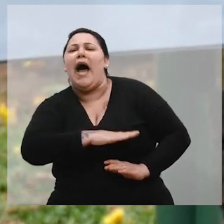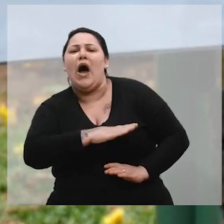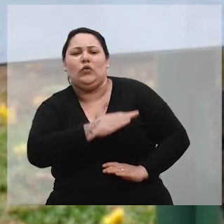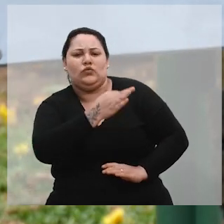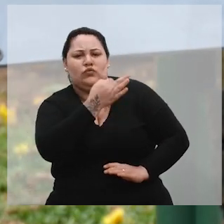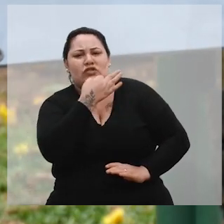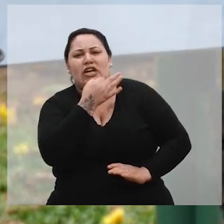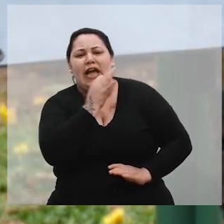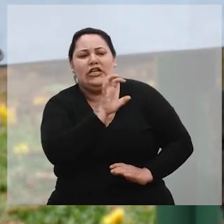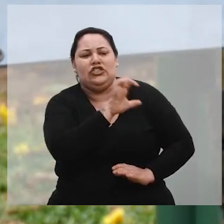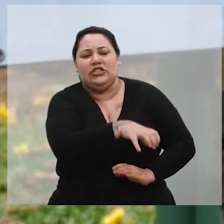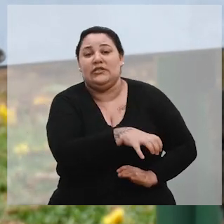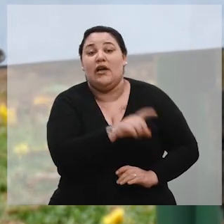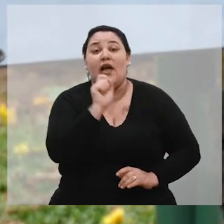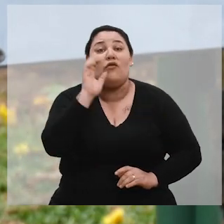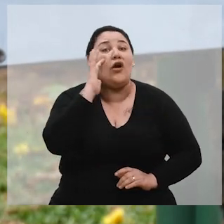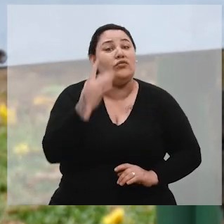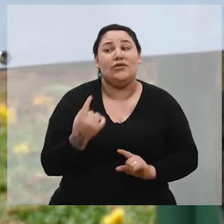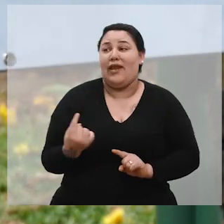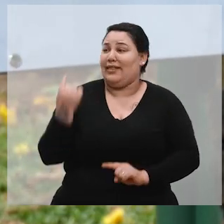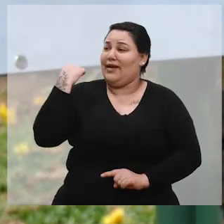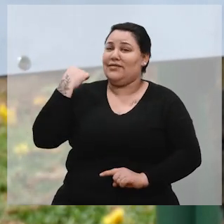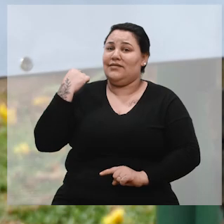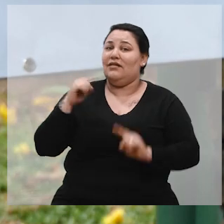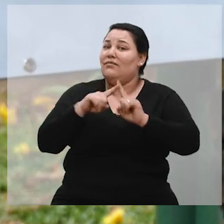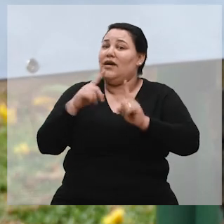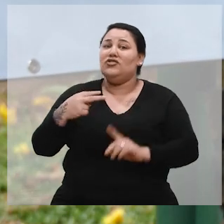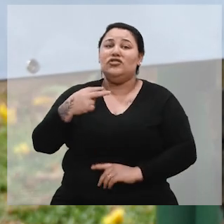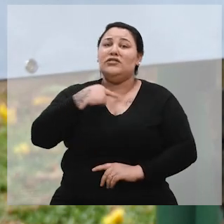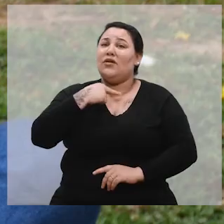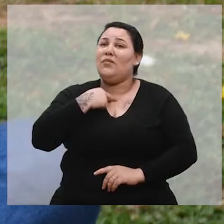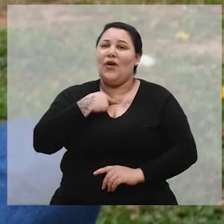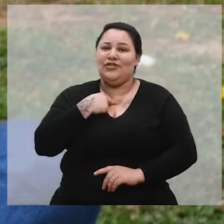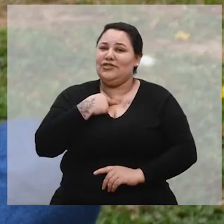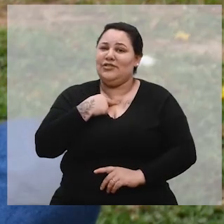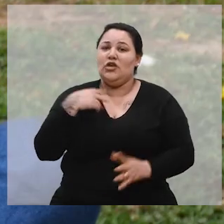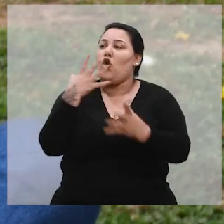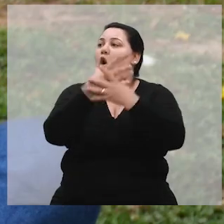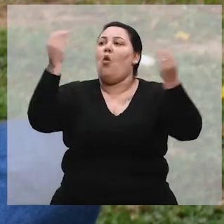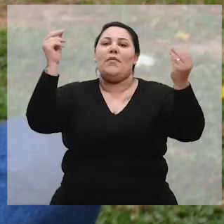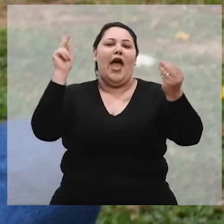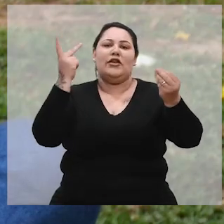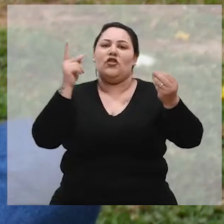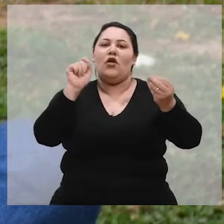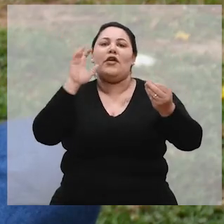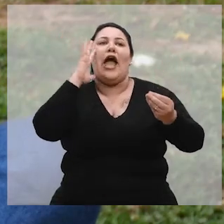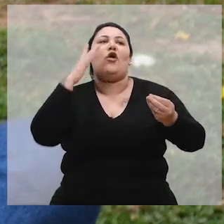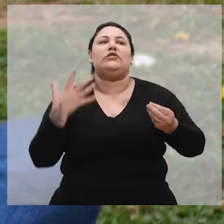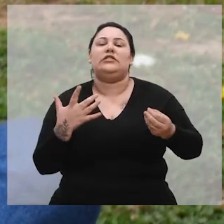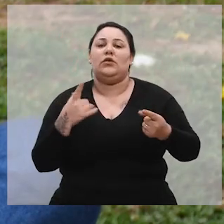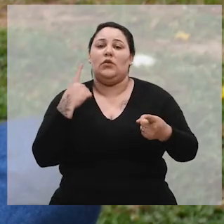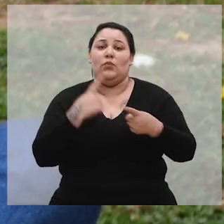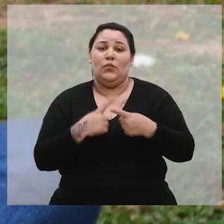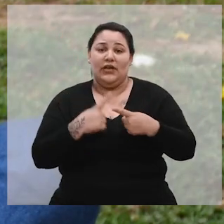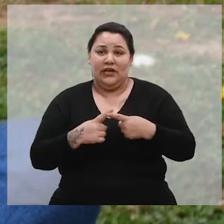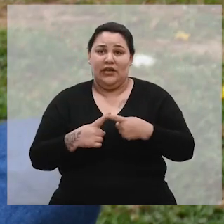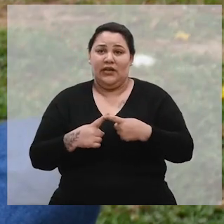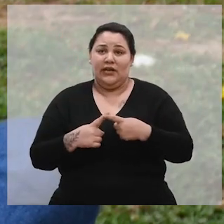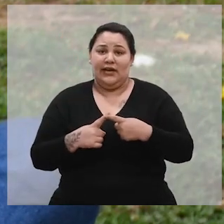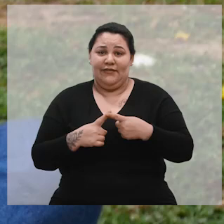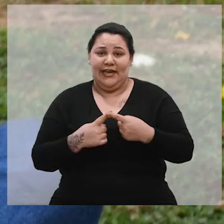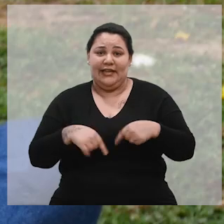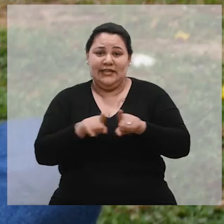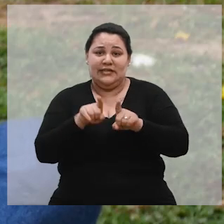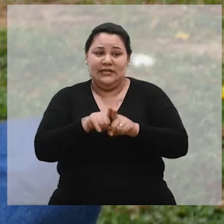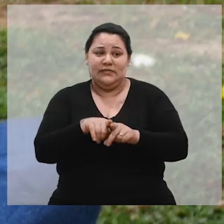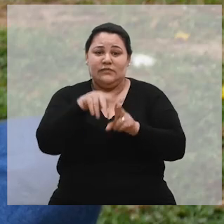uma circunstância. Não, era uma circunstância, só que nós não podemos deixar a história se apagar nesse sentido. Até porque as cavalhadas,